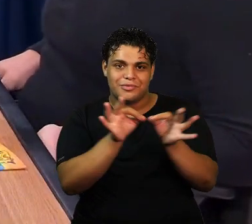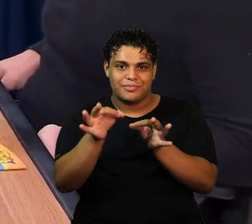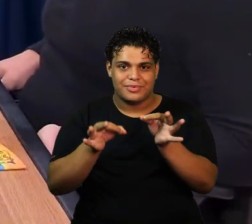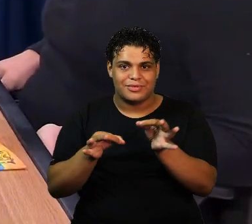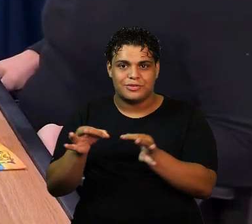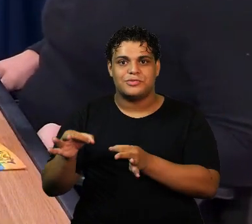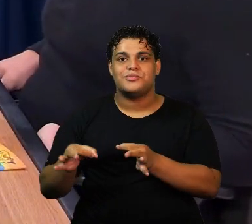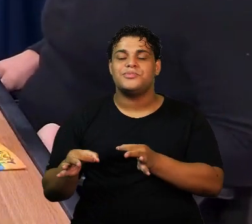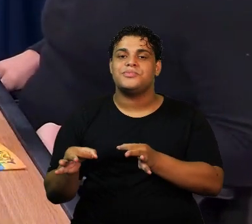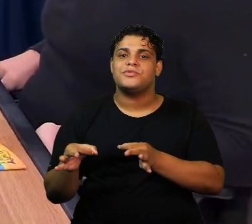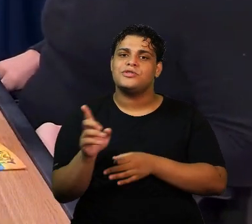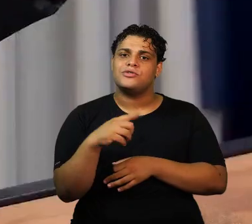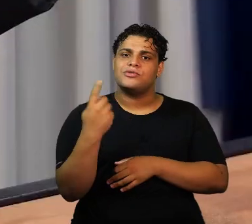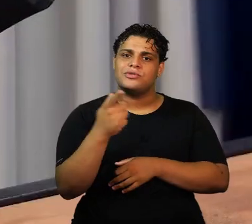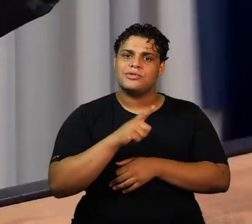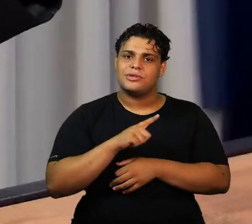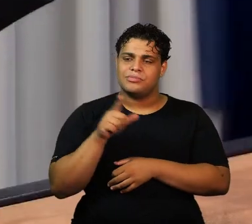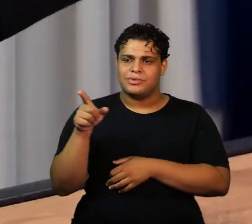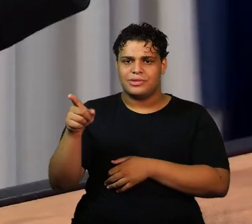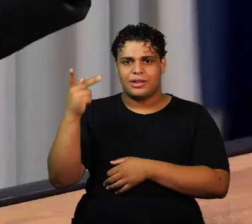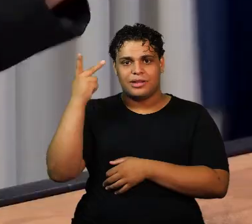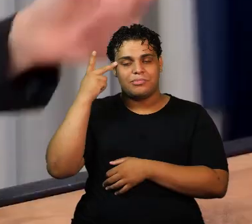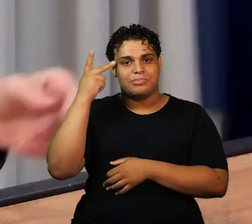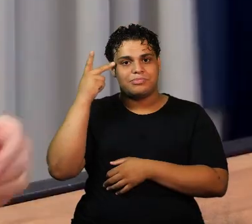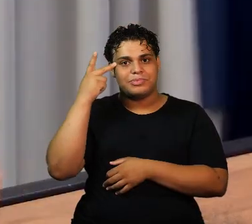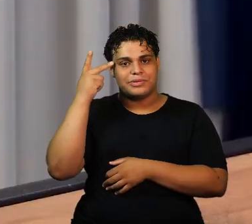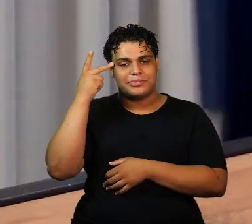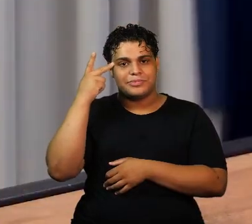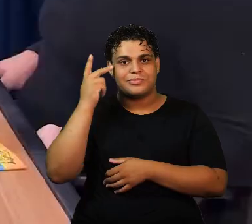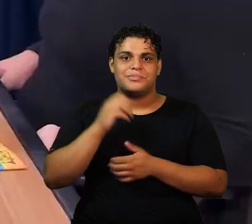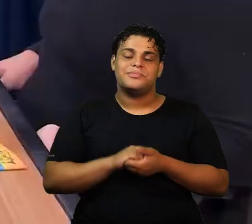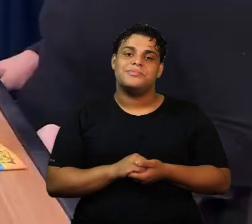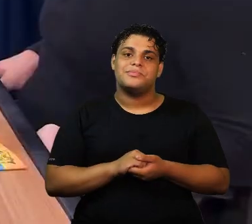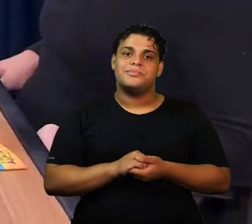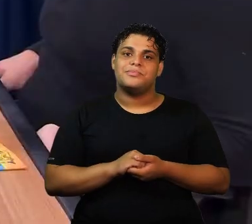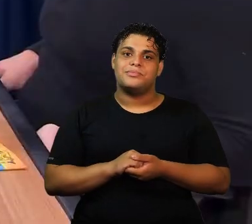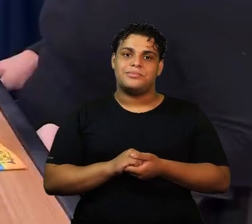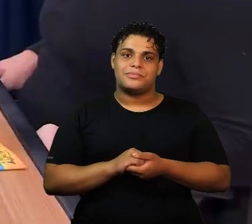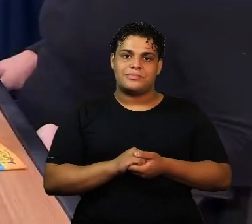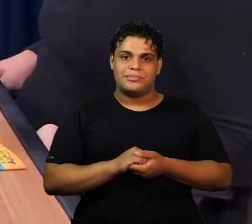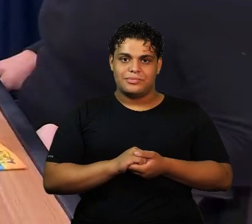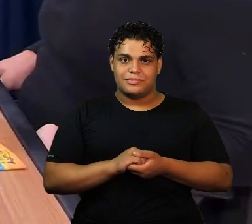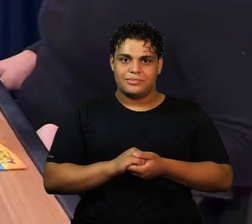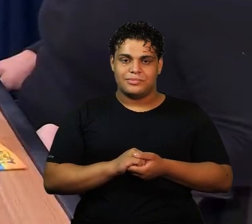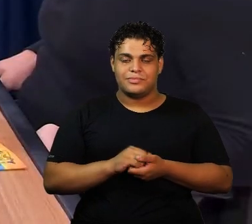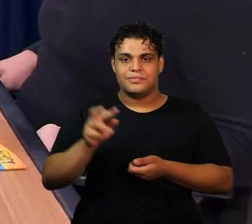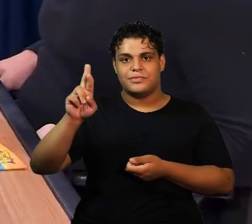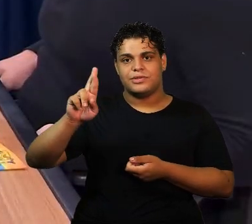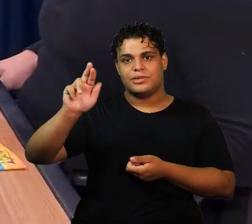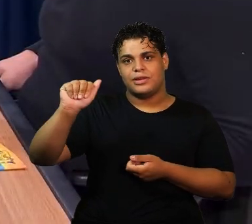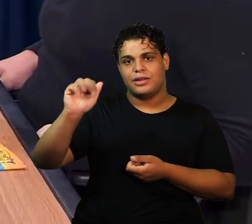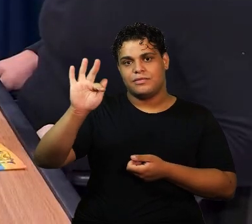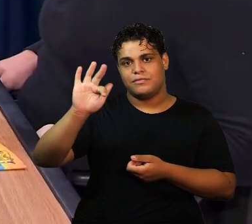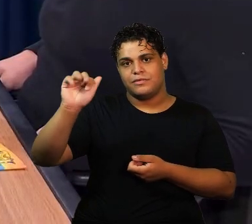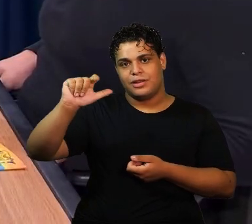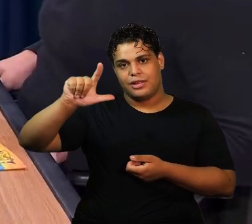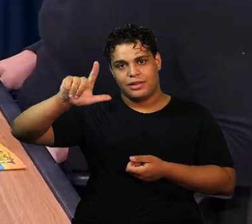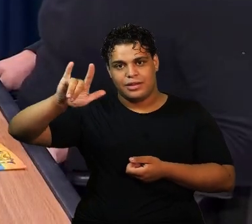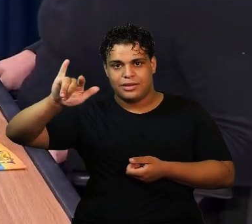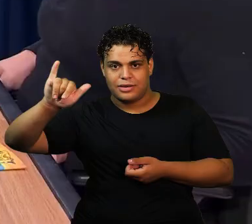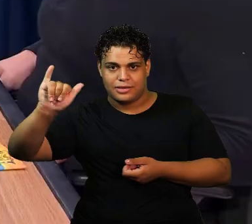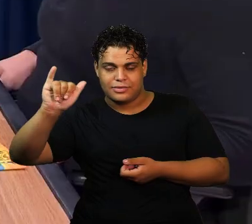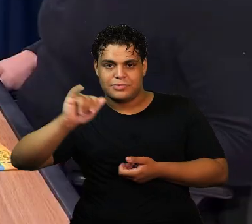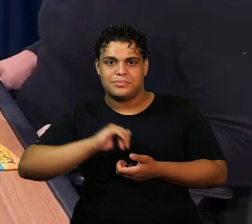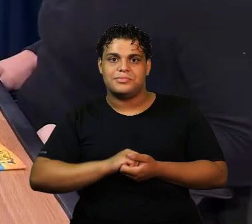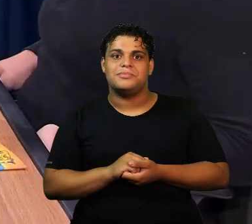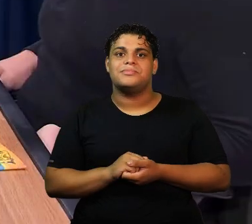nós temos lá do interior de São Paulo e da capital de São Paulo, nós temos o Rafael Madormo,